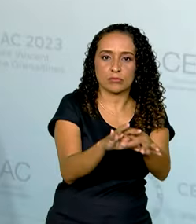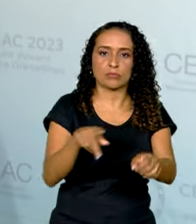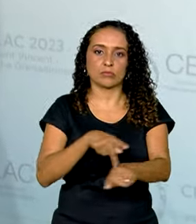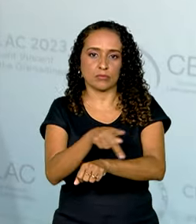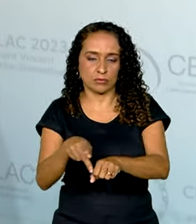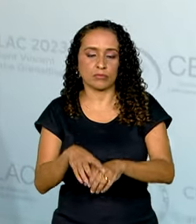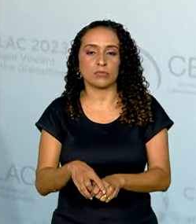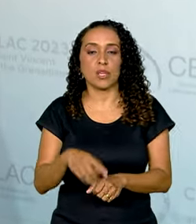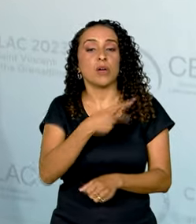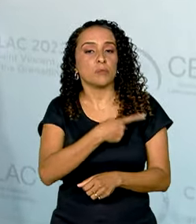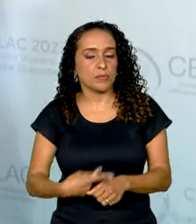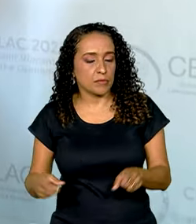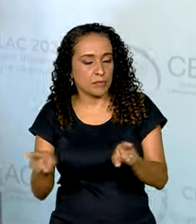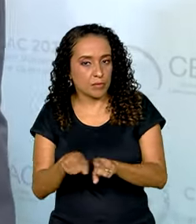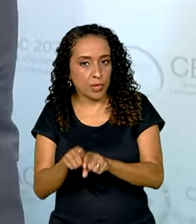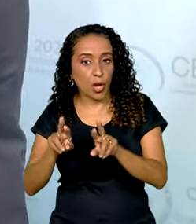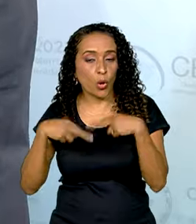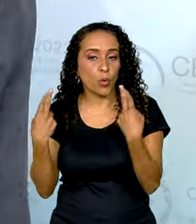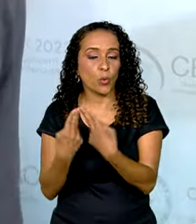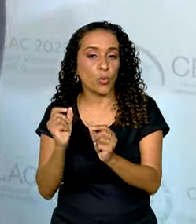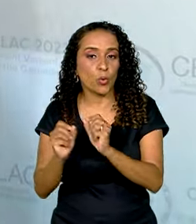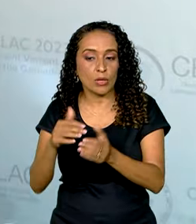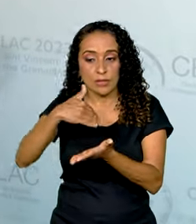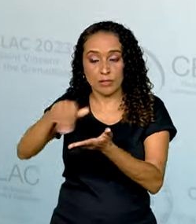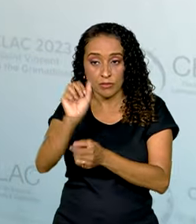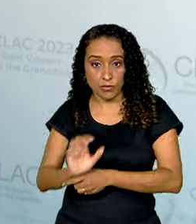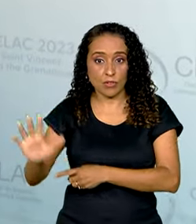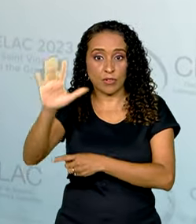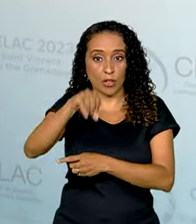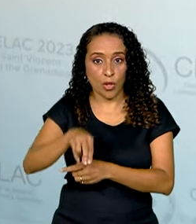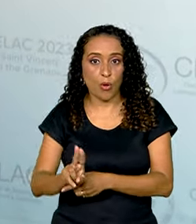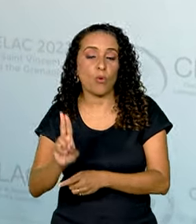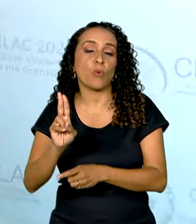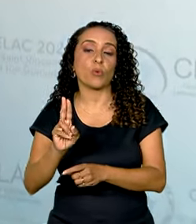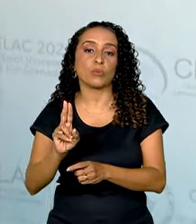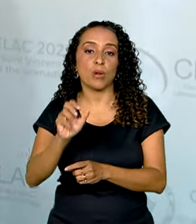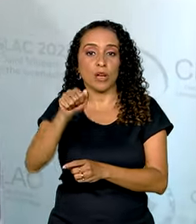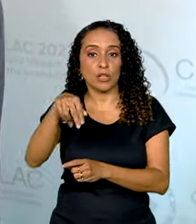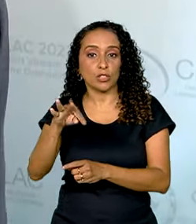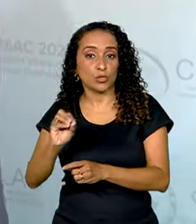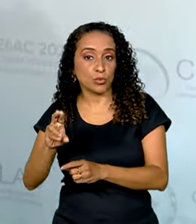países. O presidente ainda se reuniu com o secretário-geral das Nações Unidas, Antônio Guterres.